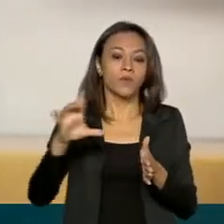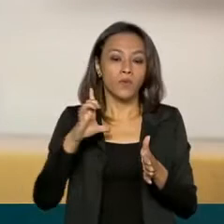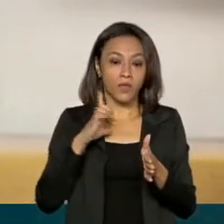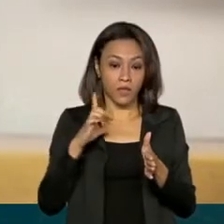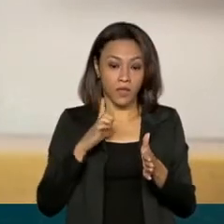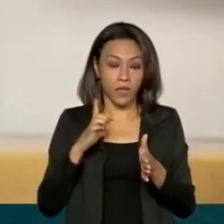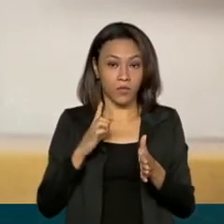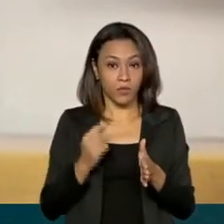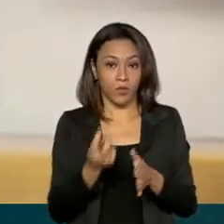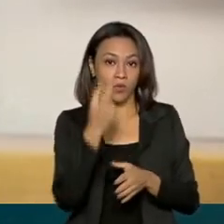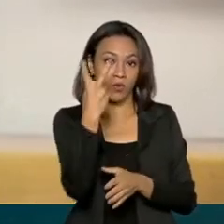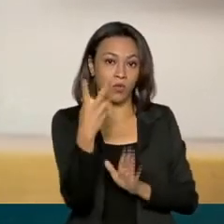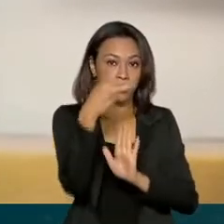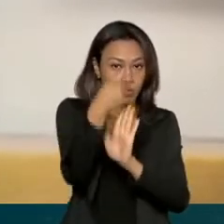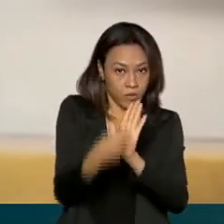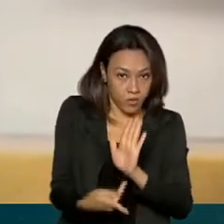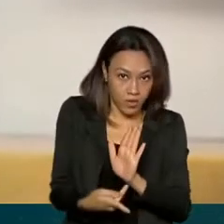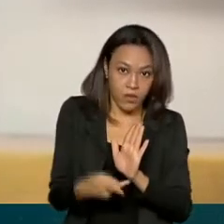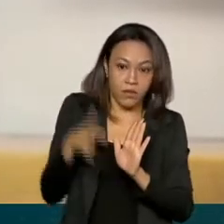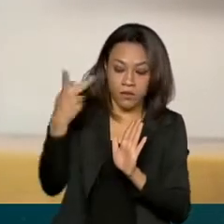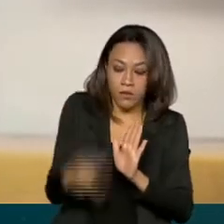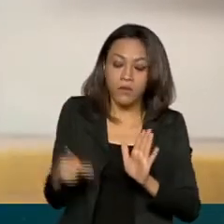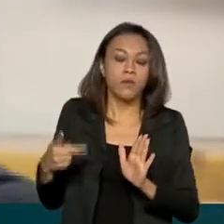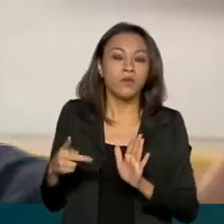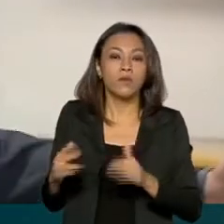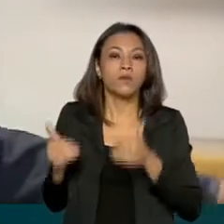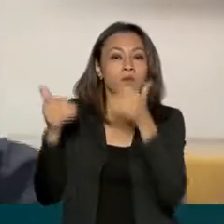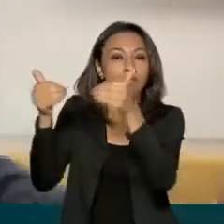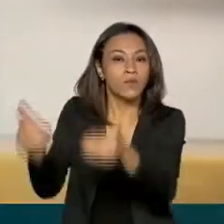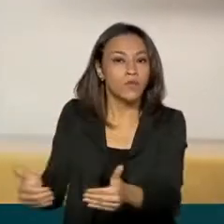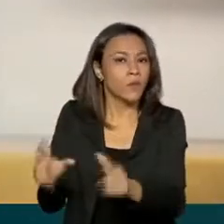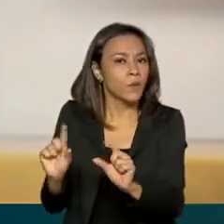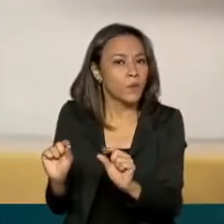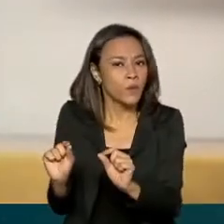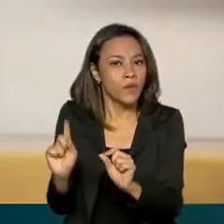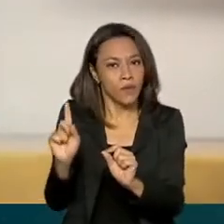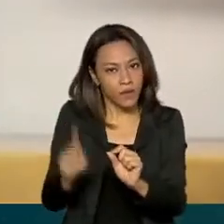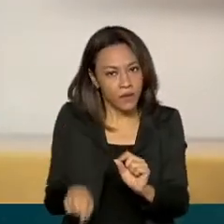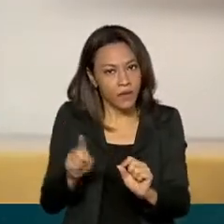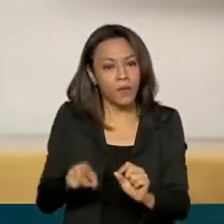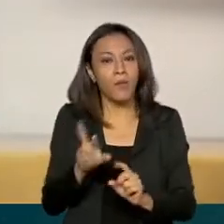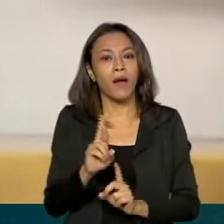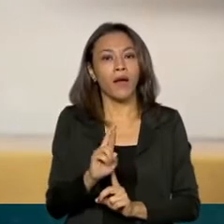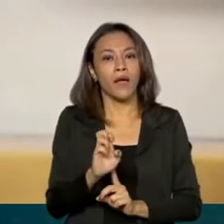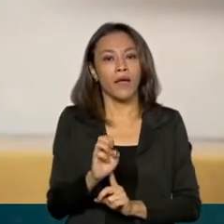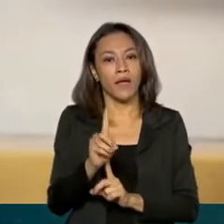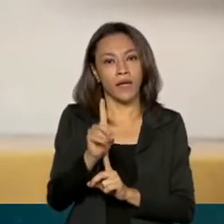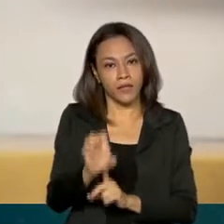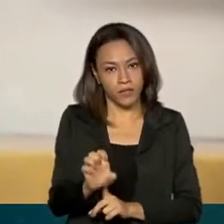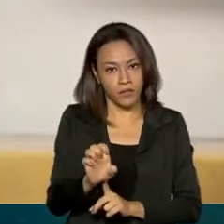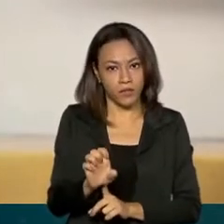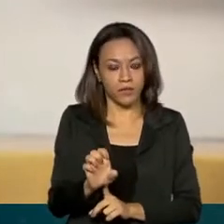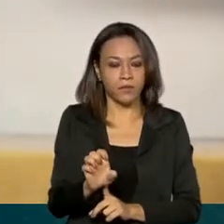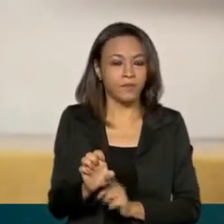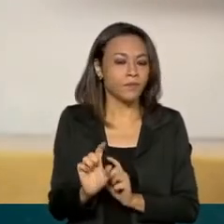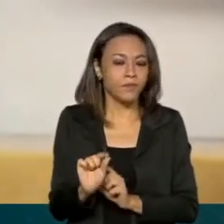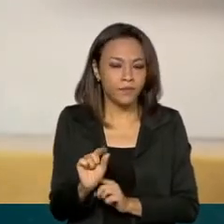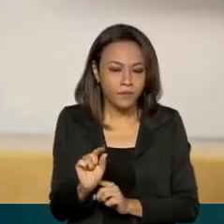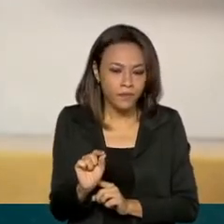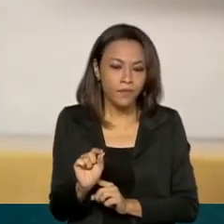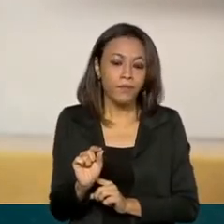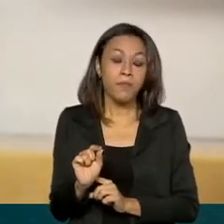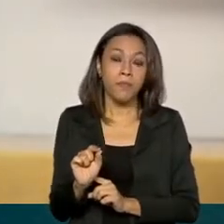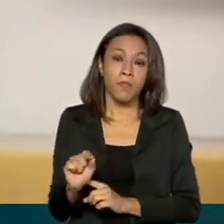os dois outros projetos que o Ministério colocou, que é a rede privativa, como o ministro já detalhou, o Ministério já